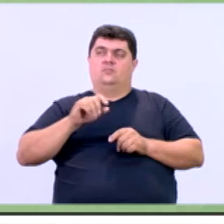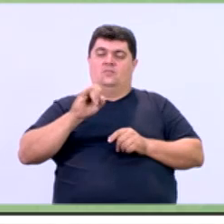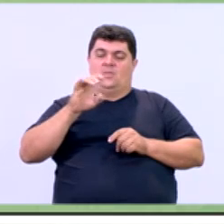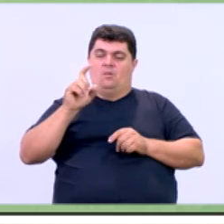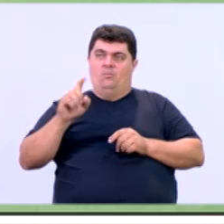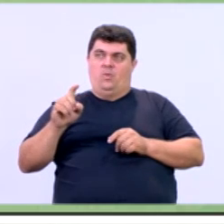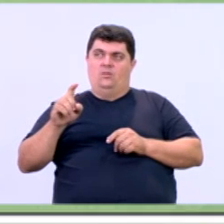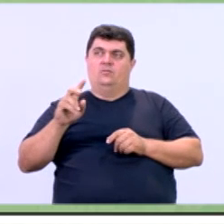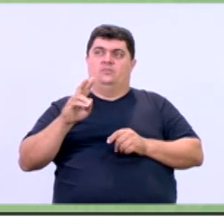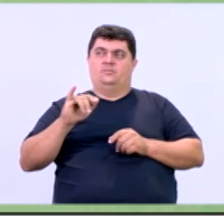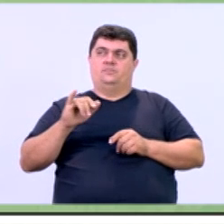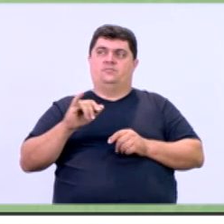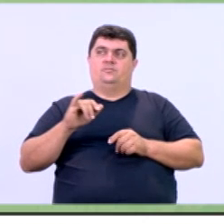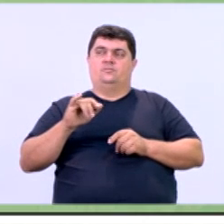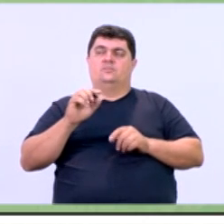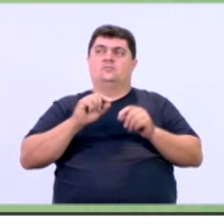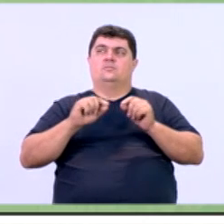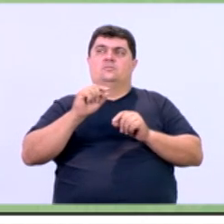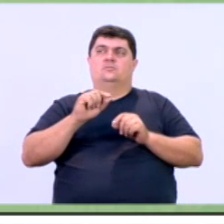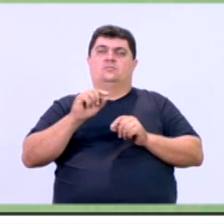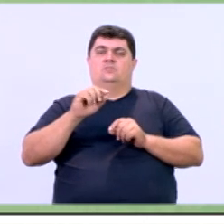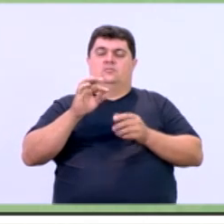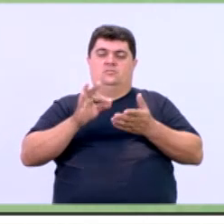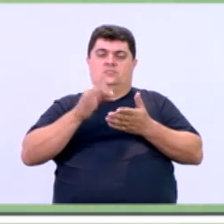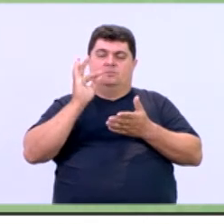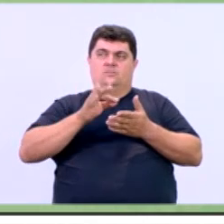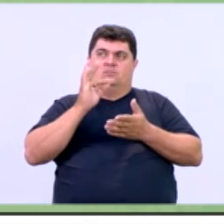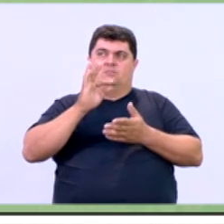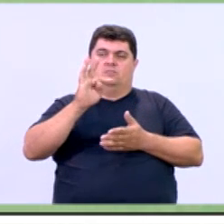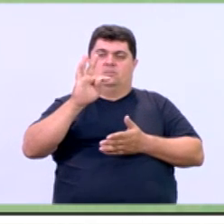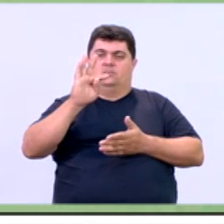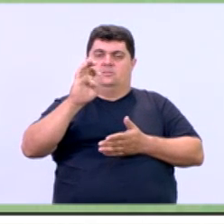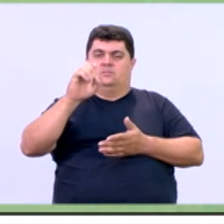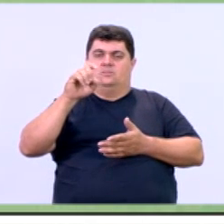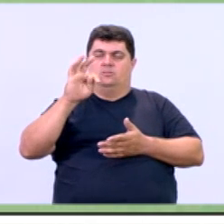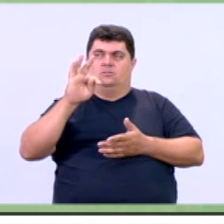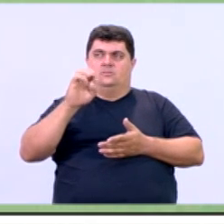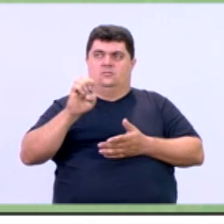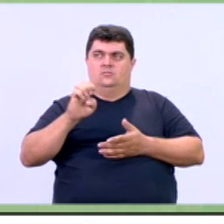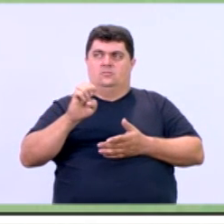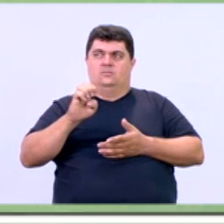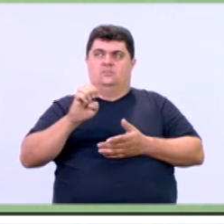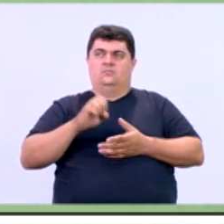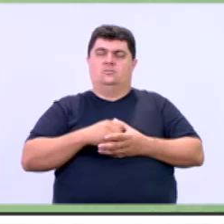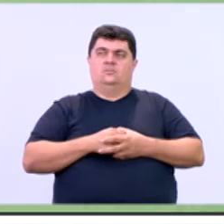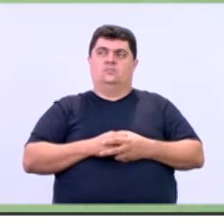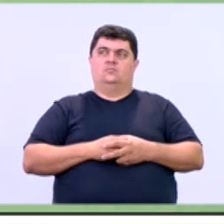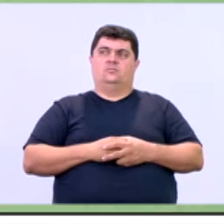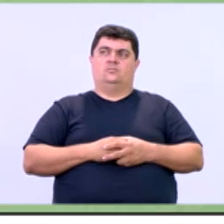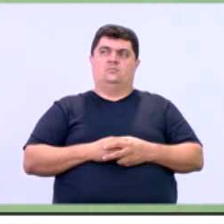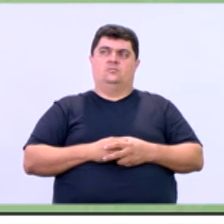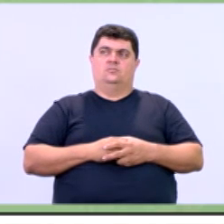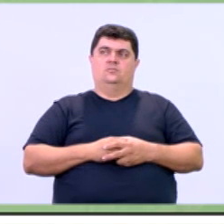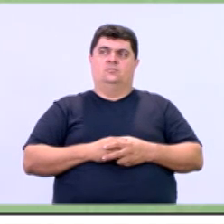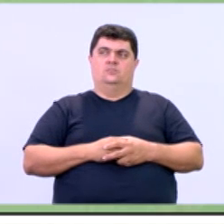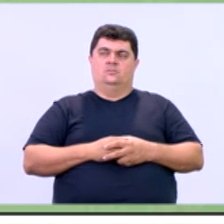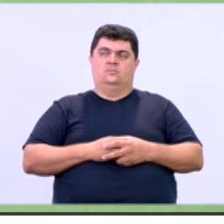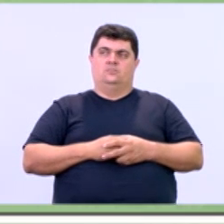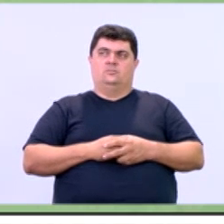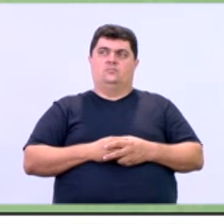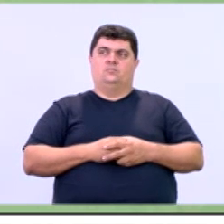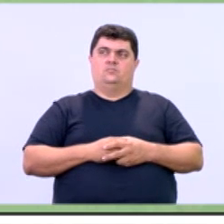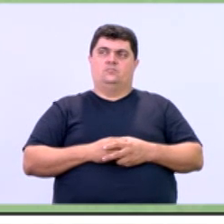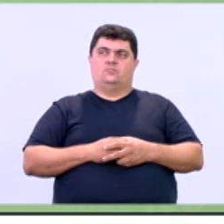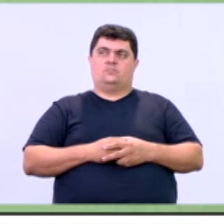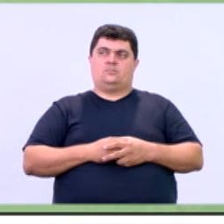clicar. Vai executar o JavaScript teste, tá? Aqui é